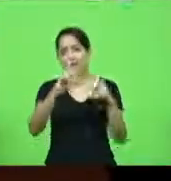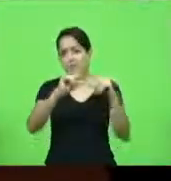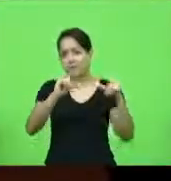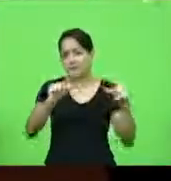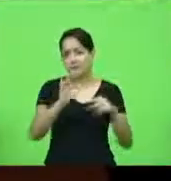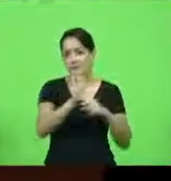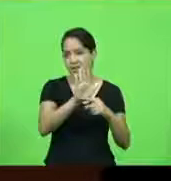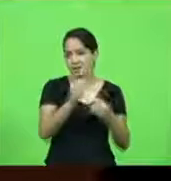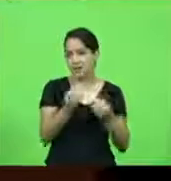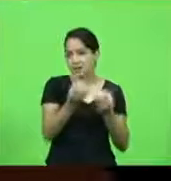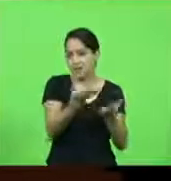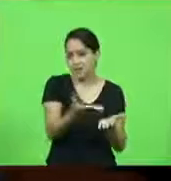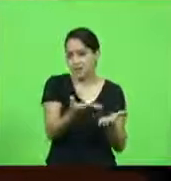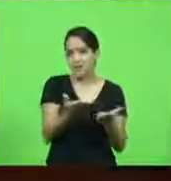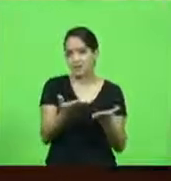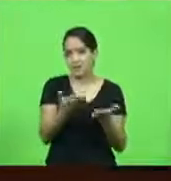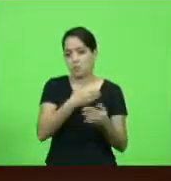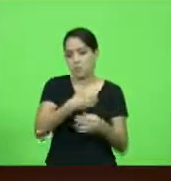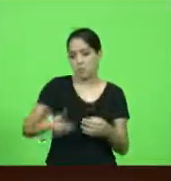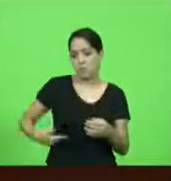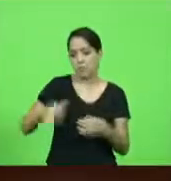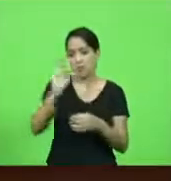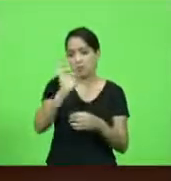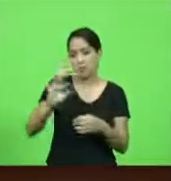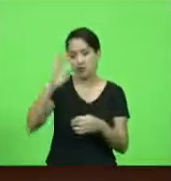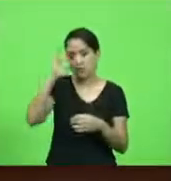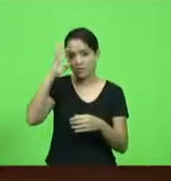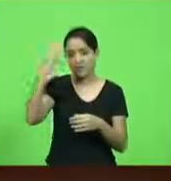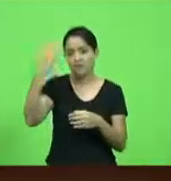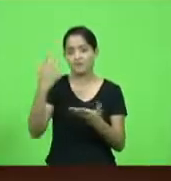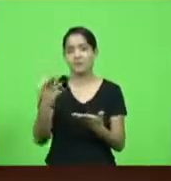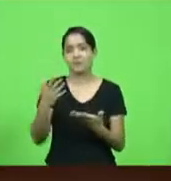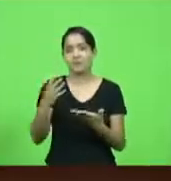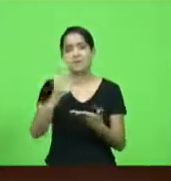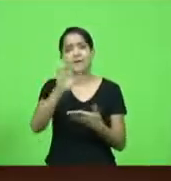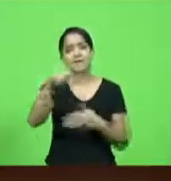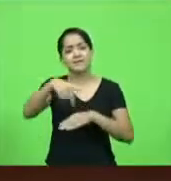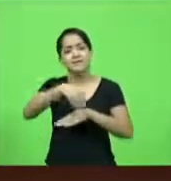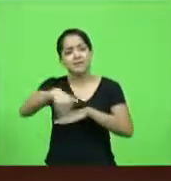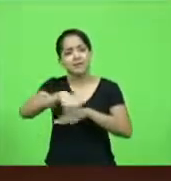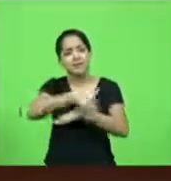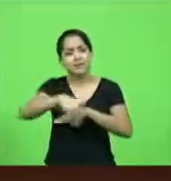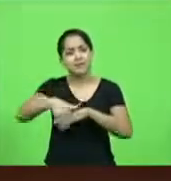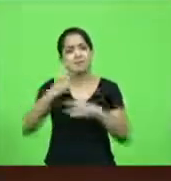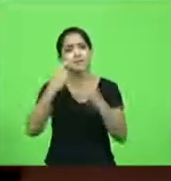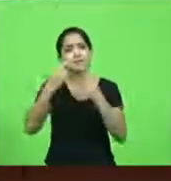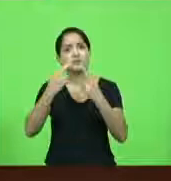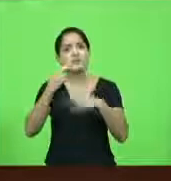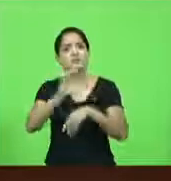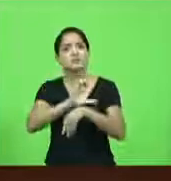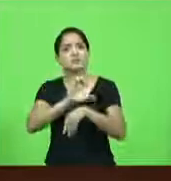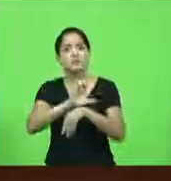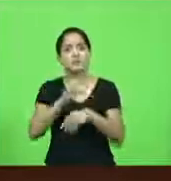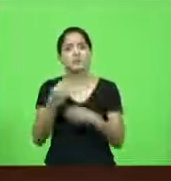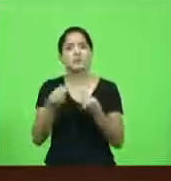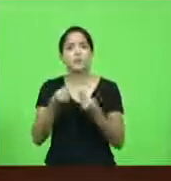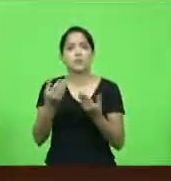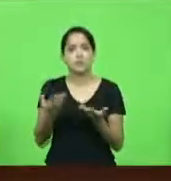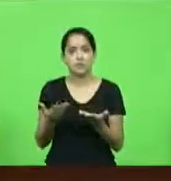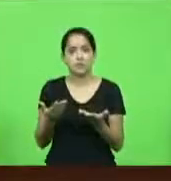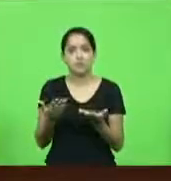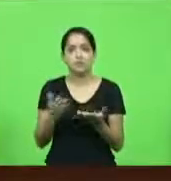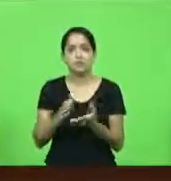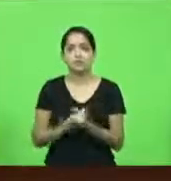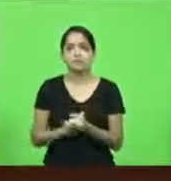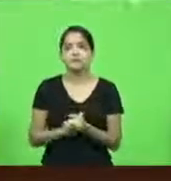para o governo federal resolver o problema. E as rodovias aqui, governador? Oh, isso daí, fala lá com o fulano, eu estou em outro